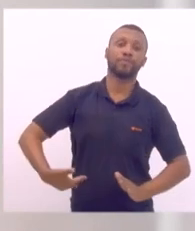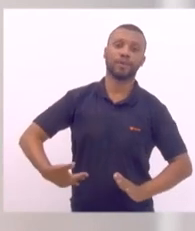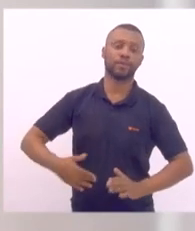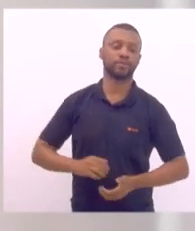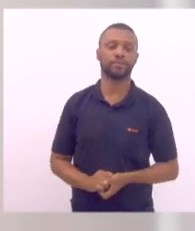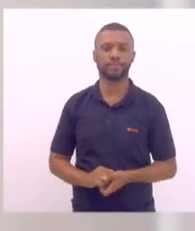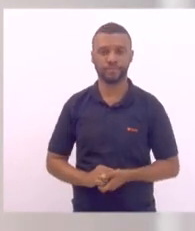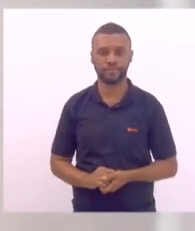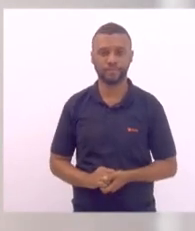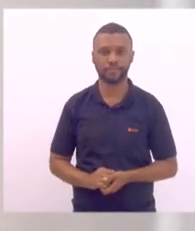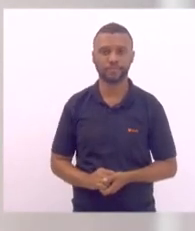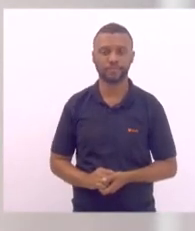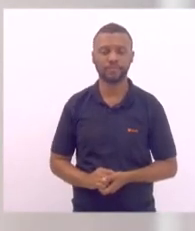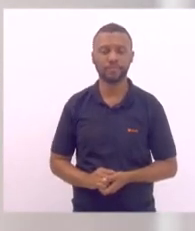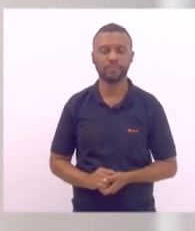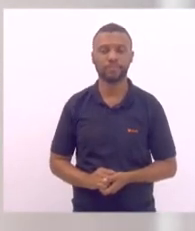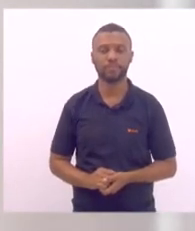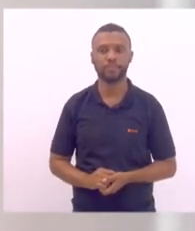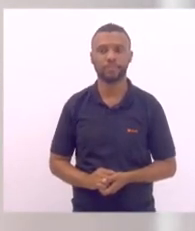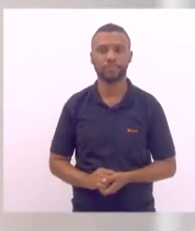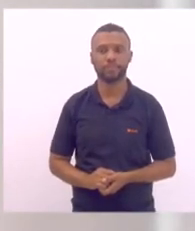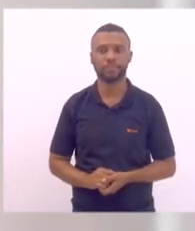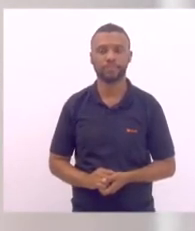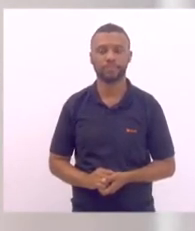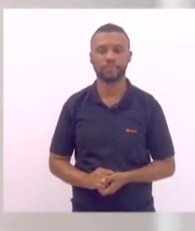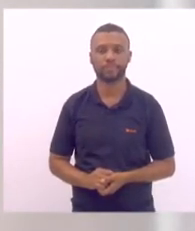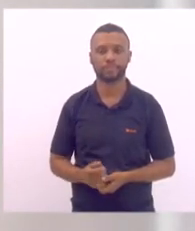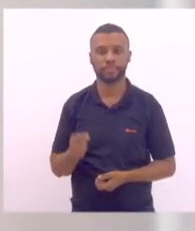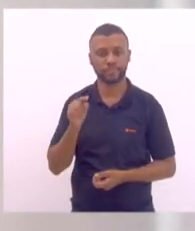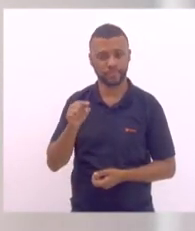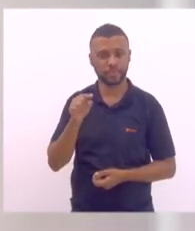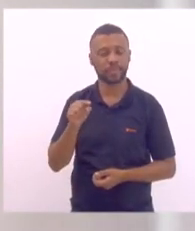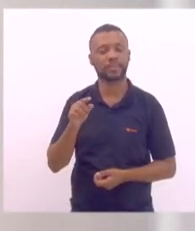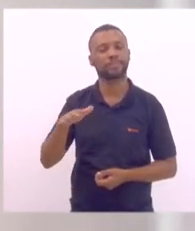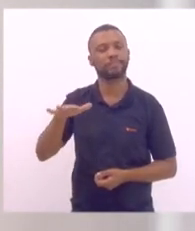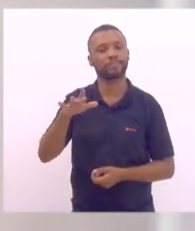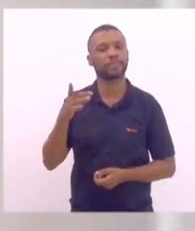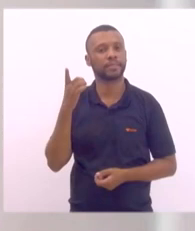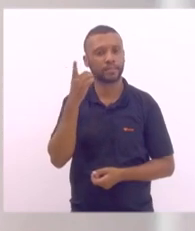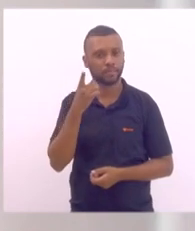Fixa o... Aquele é da... Esse aqui, deputado...